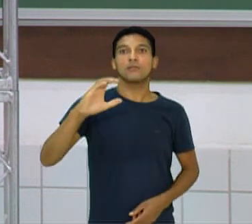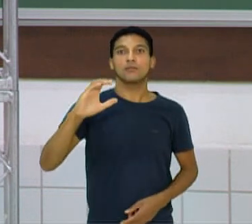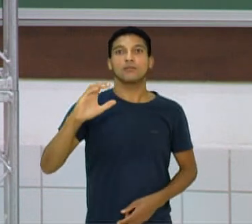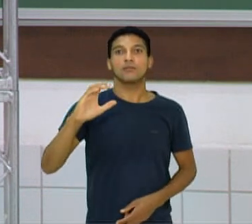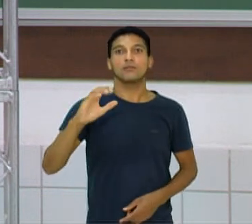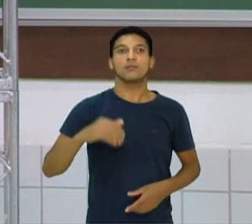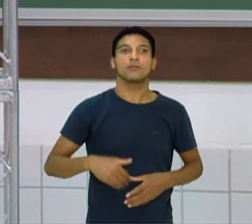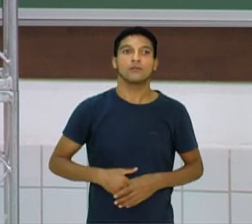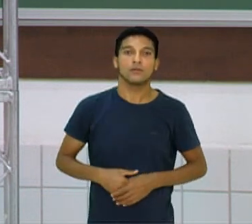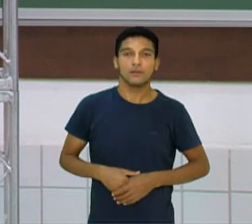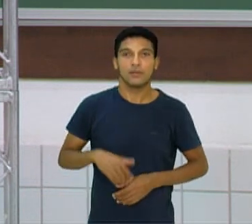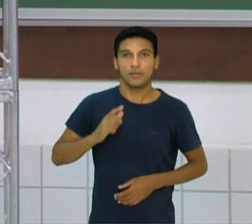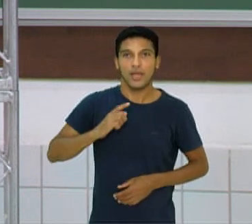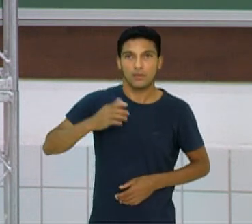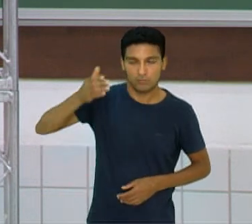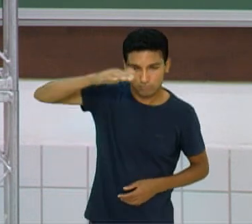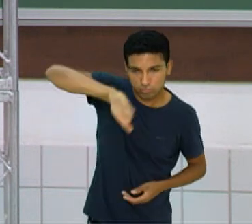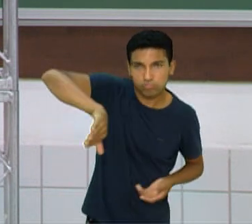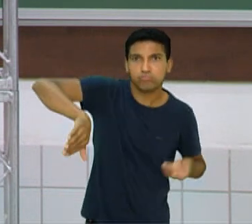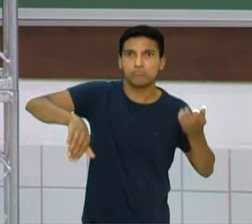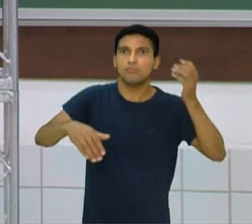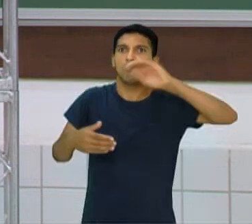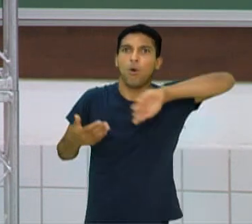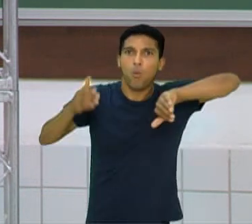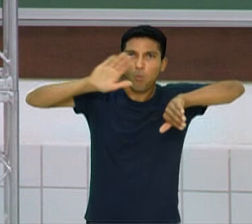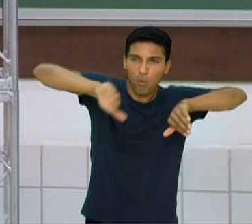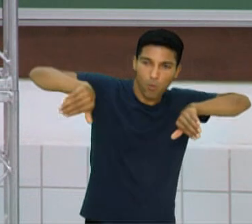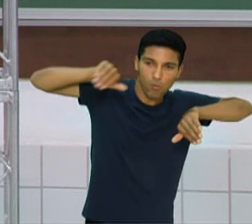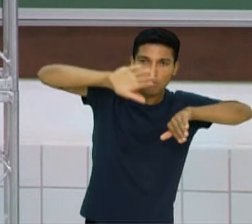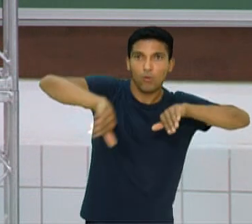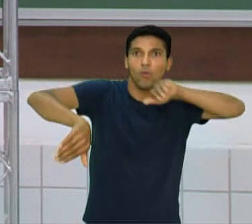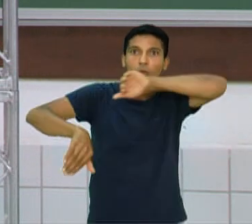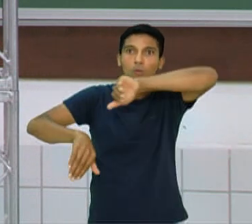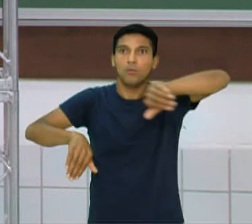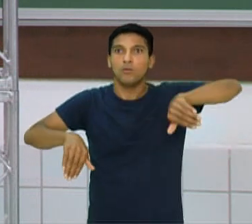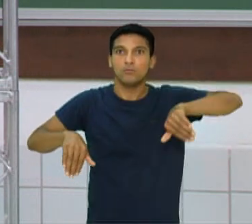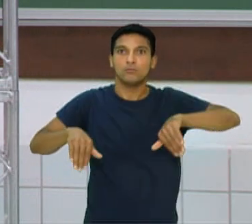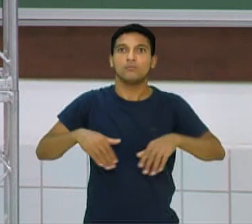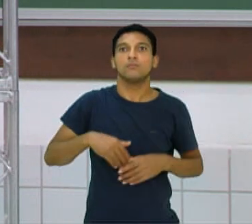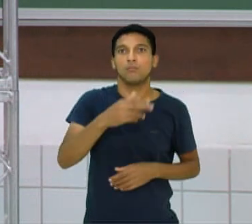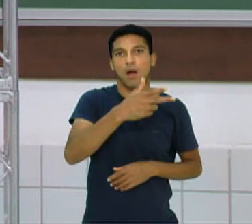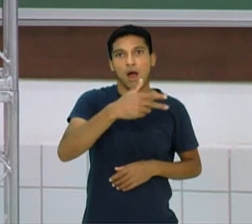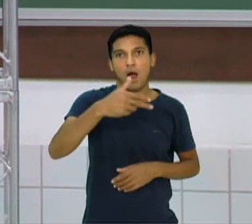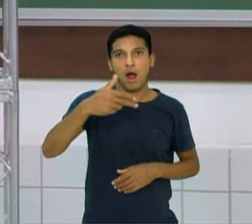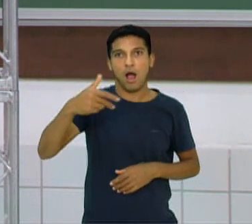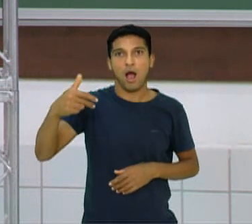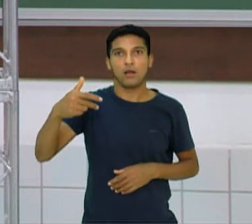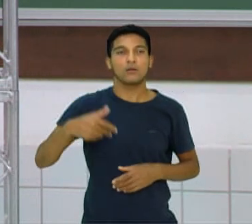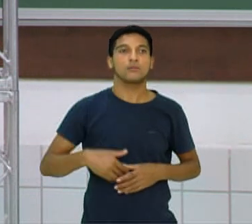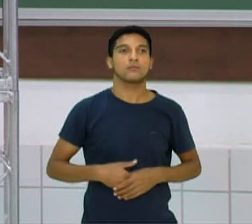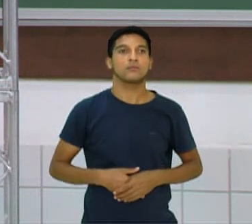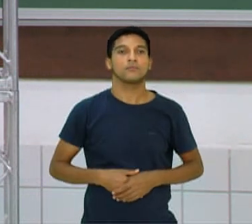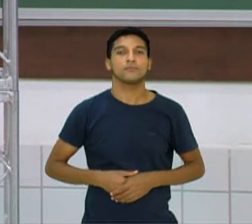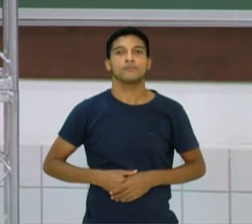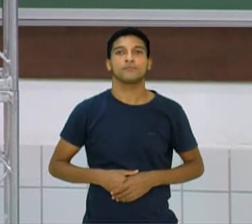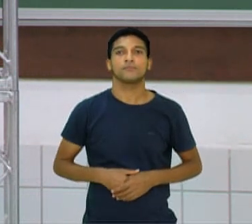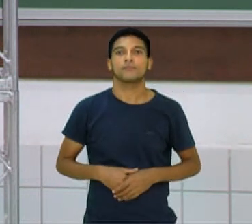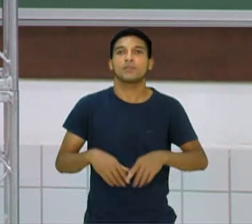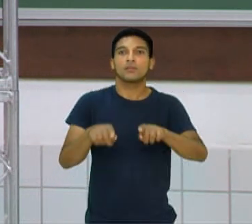E internacionalmente, né, a mais famosa de todas é a travessia do Canal da Mancha,